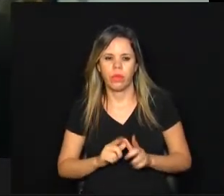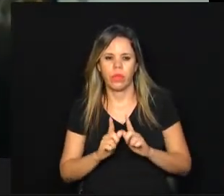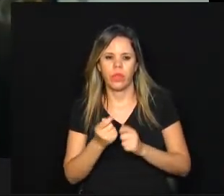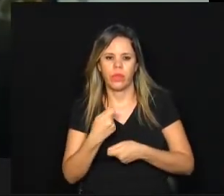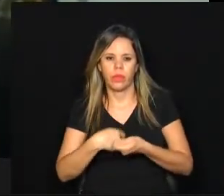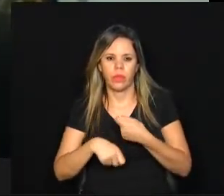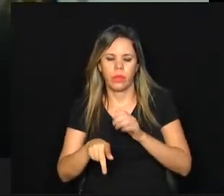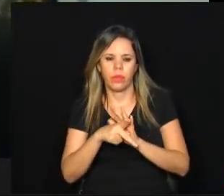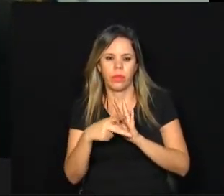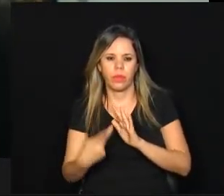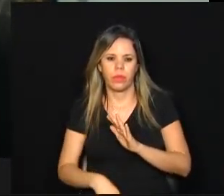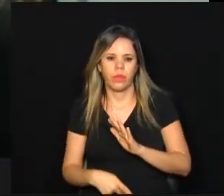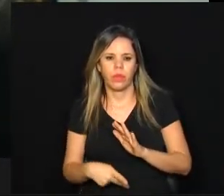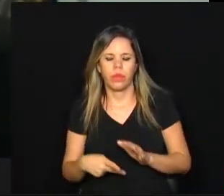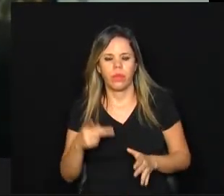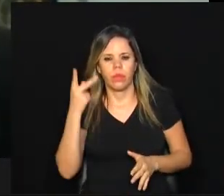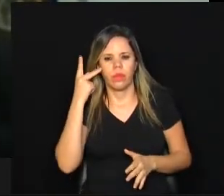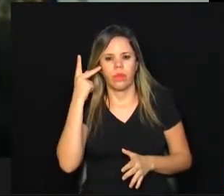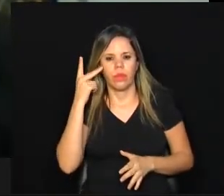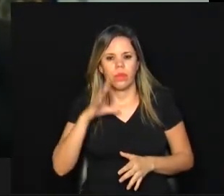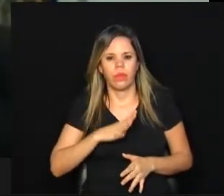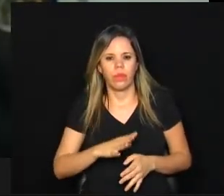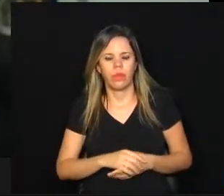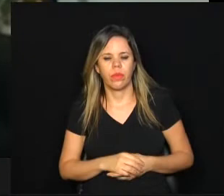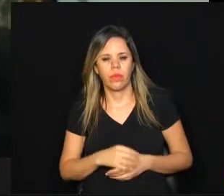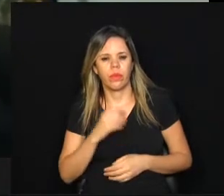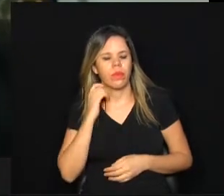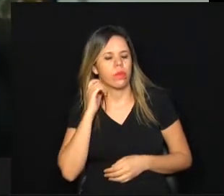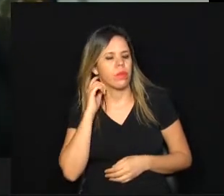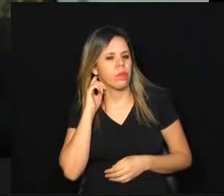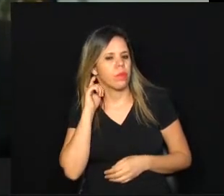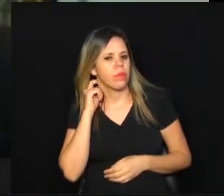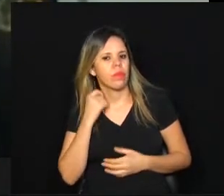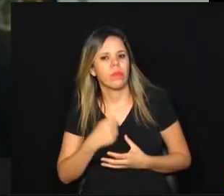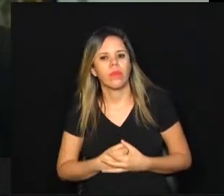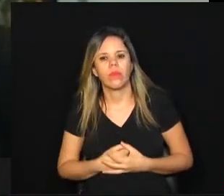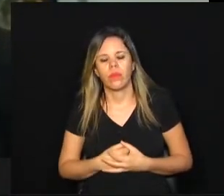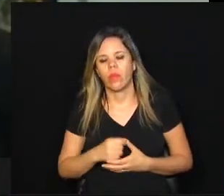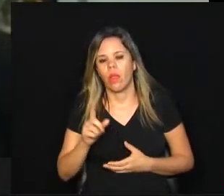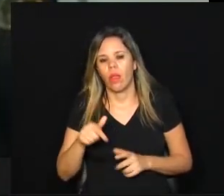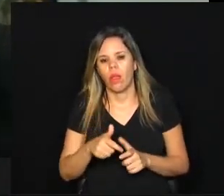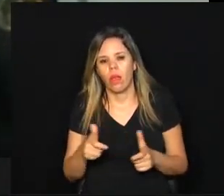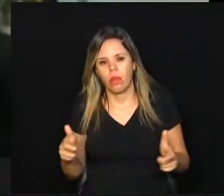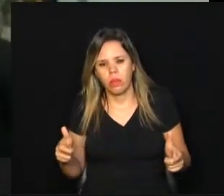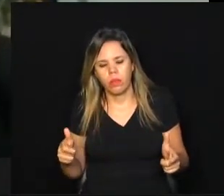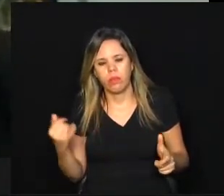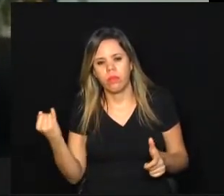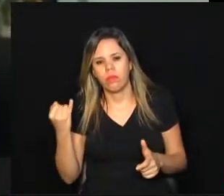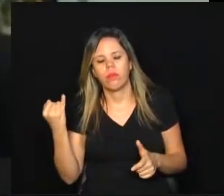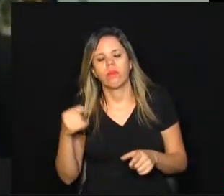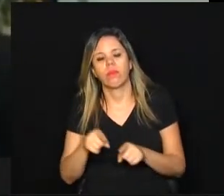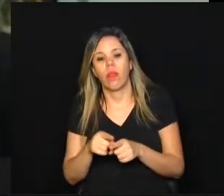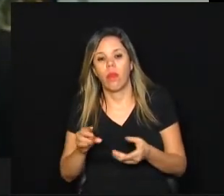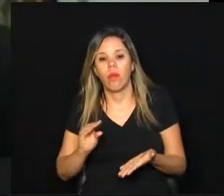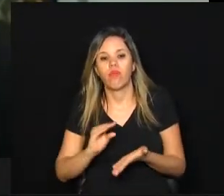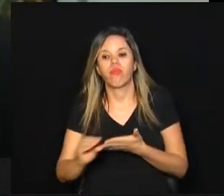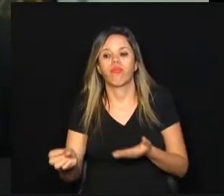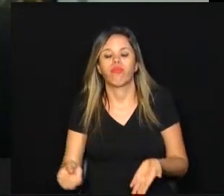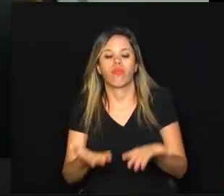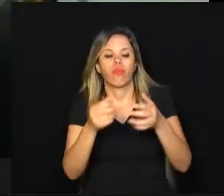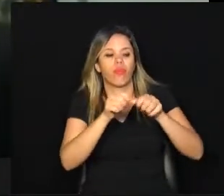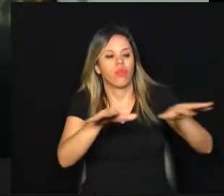da própria capital São Paulo, né? A capital São Paulo é uma grande importadora de água